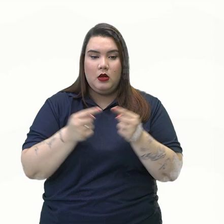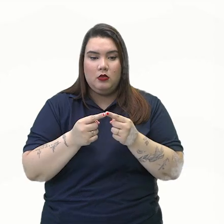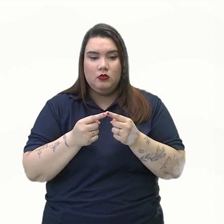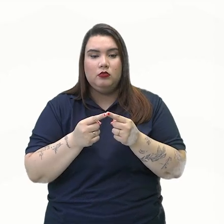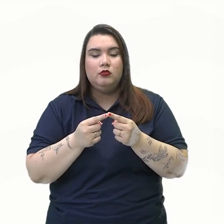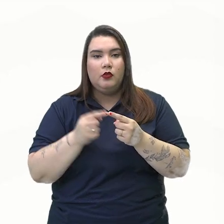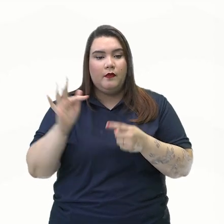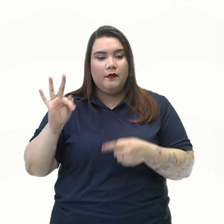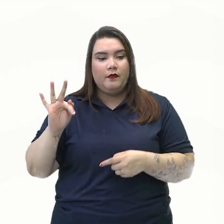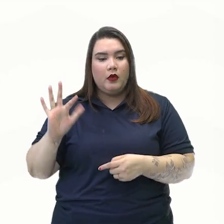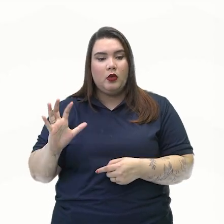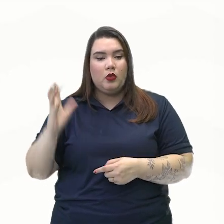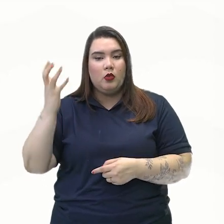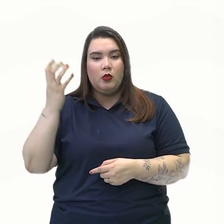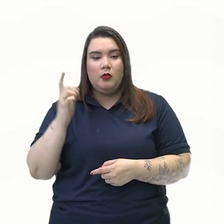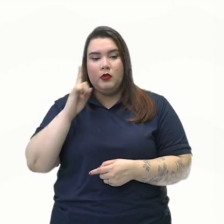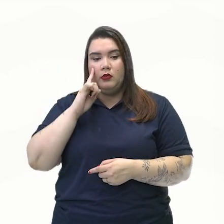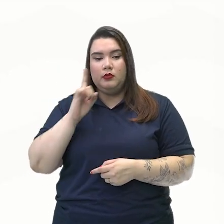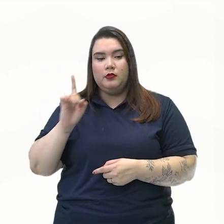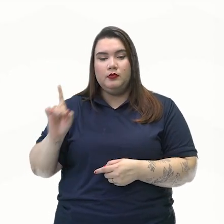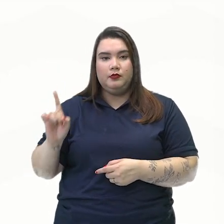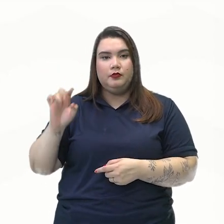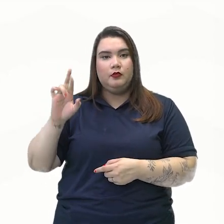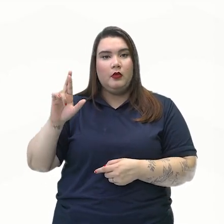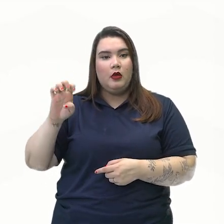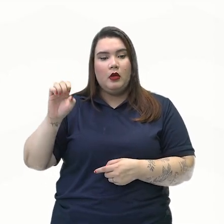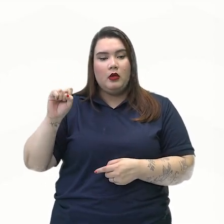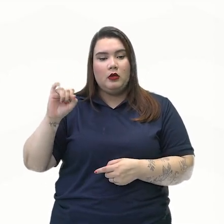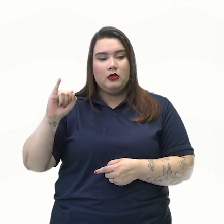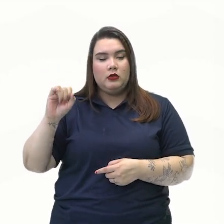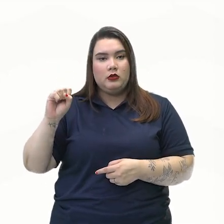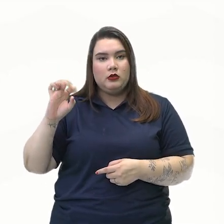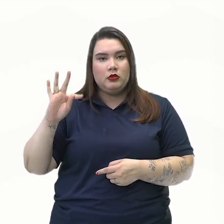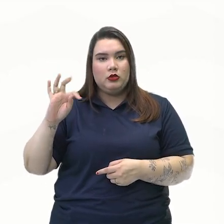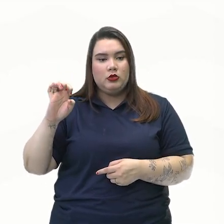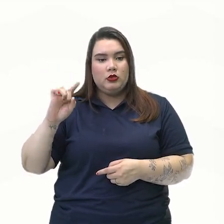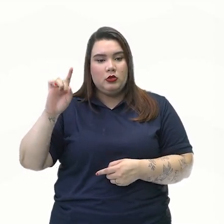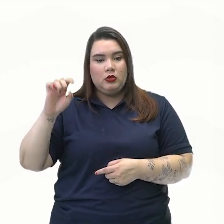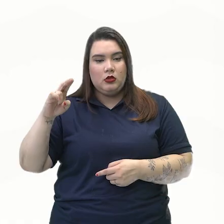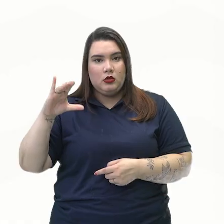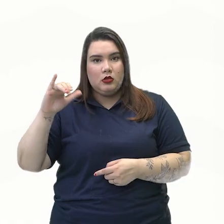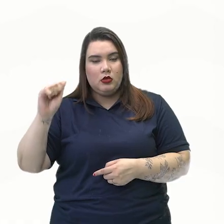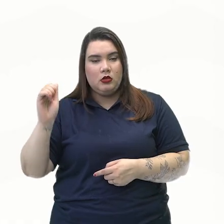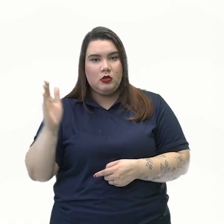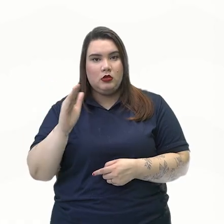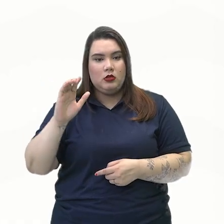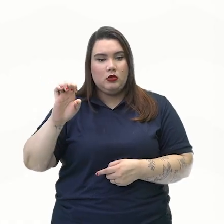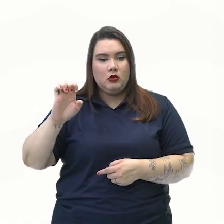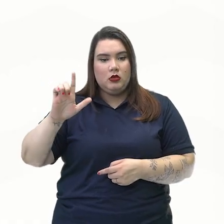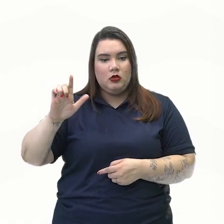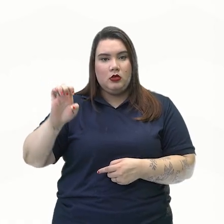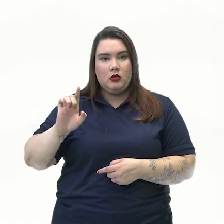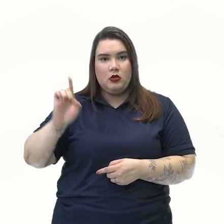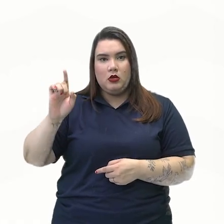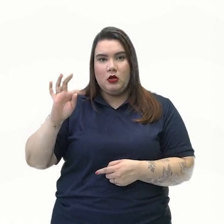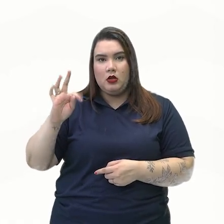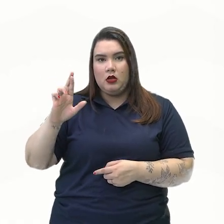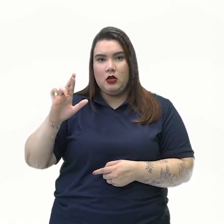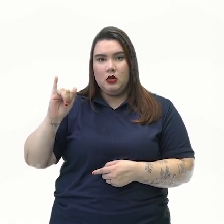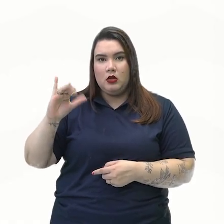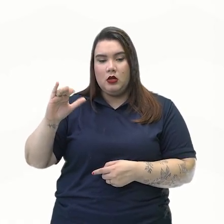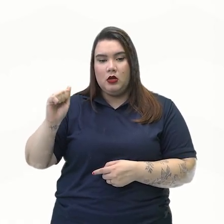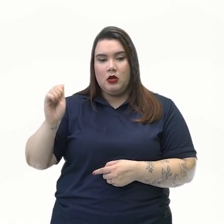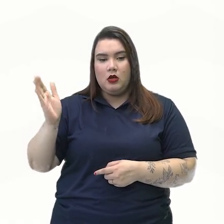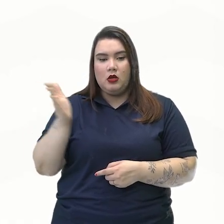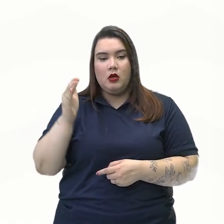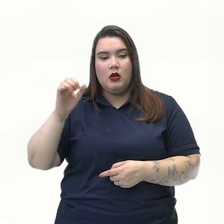Funciona baseado no fenômeno da resistência elétrica equivalente. Então, olha só, pessoal, também